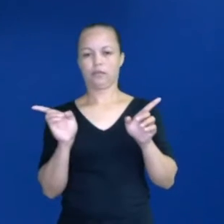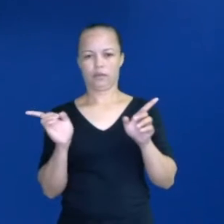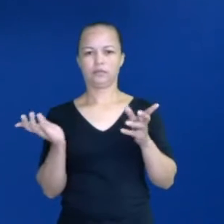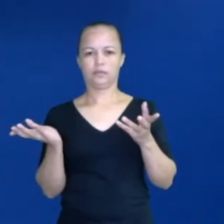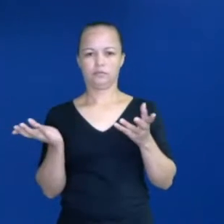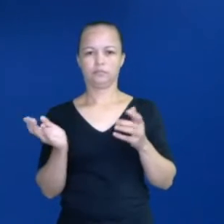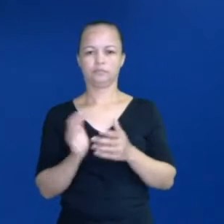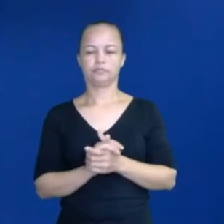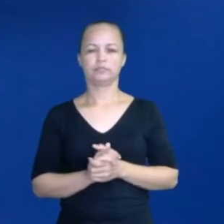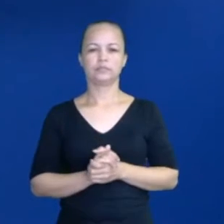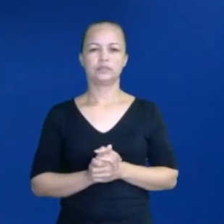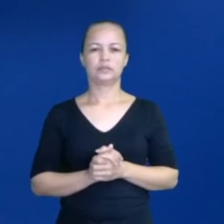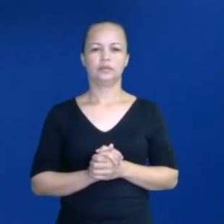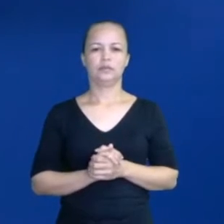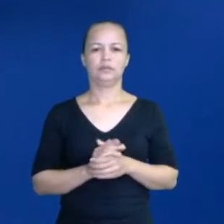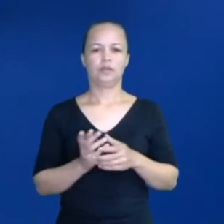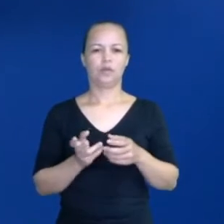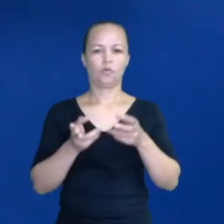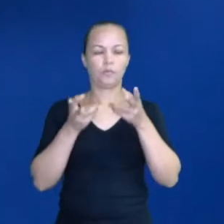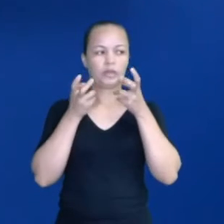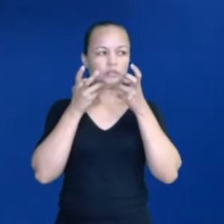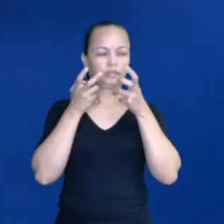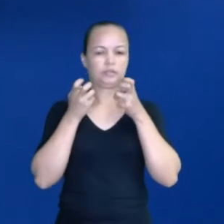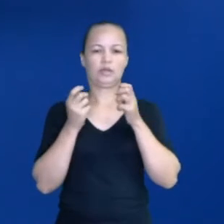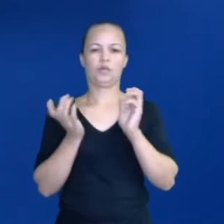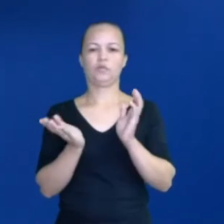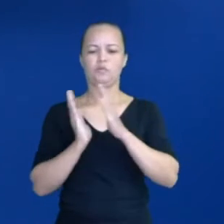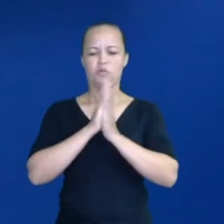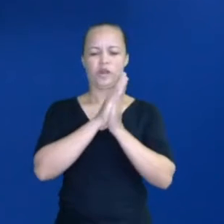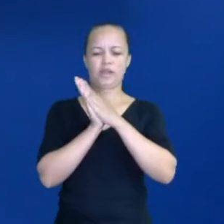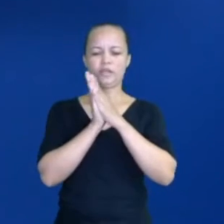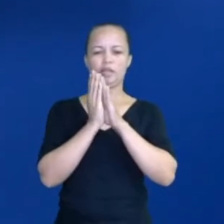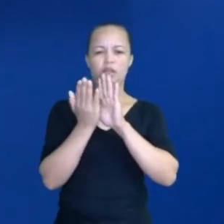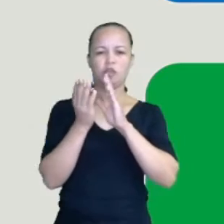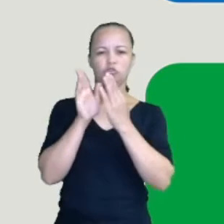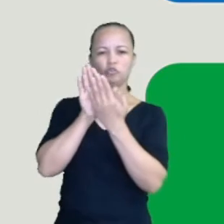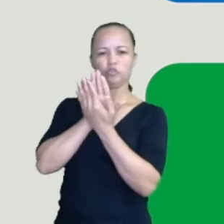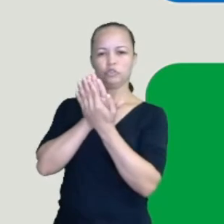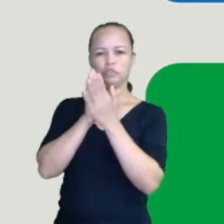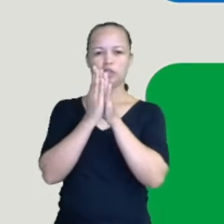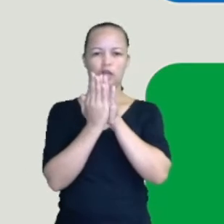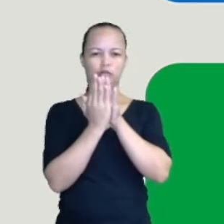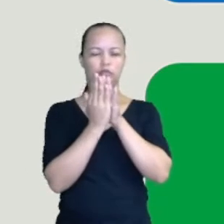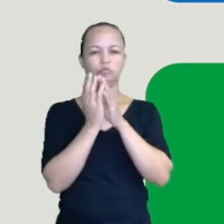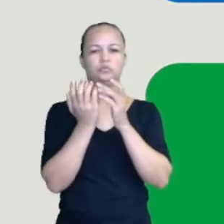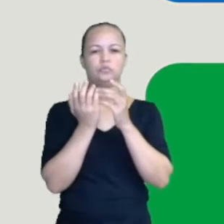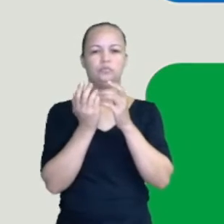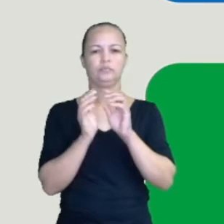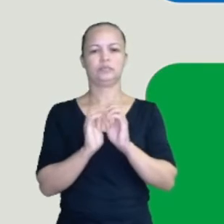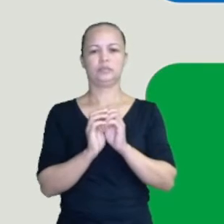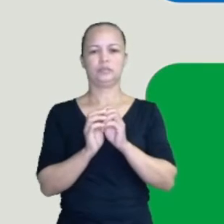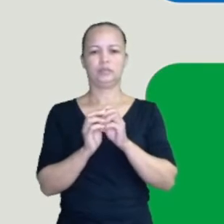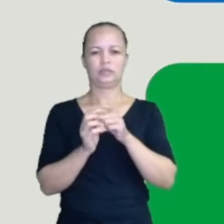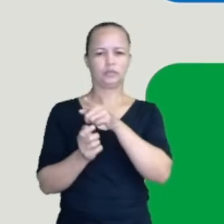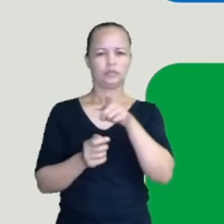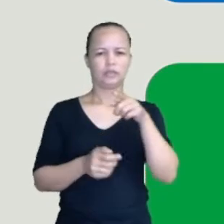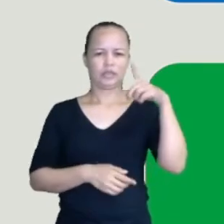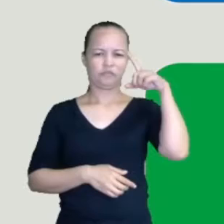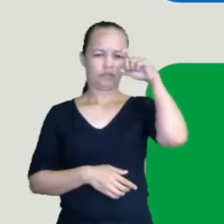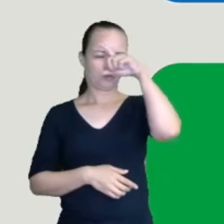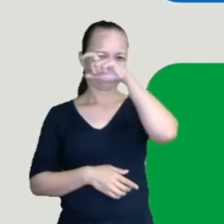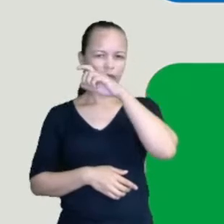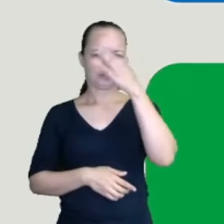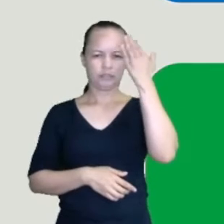tá bom? Tá aí, ó. Presta atenção na bonequinha se girando. Quem aqui ainda tem dificuldade de esquerda e